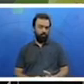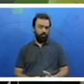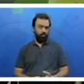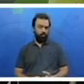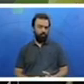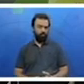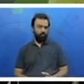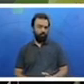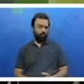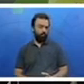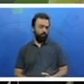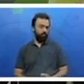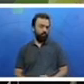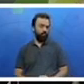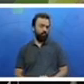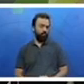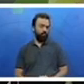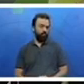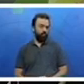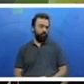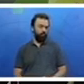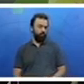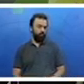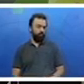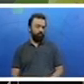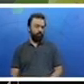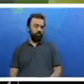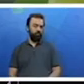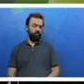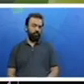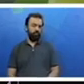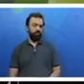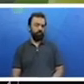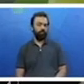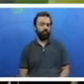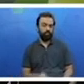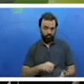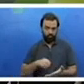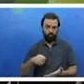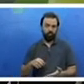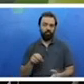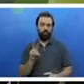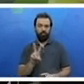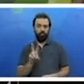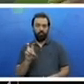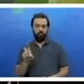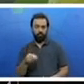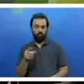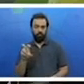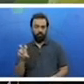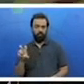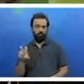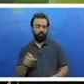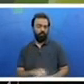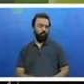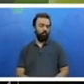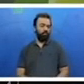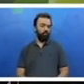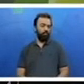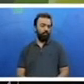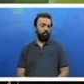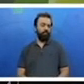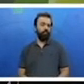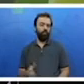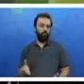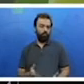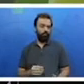2,5, ok? 2,5. Anotem esse resultado. Agora a gente